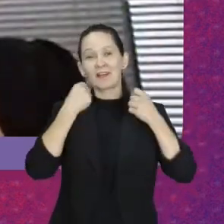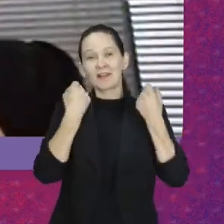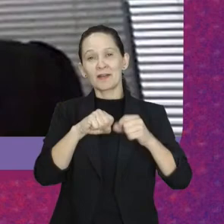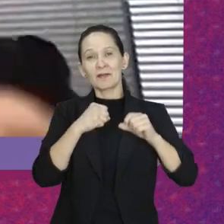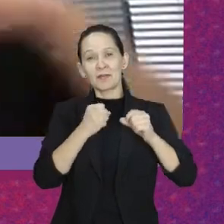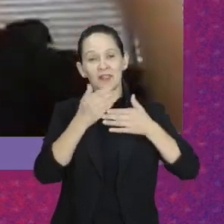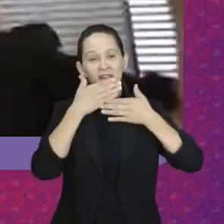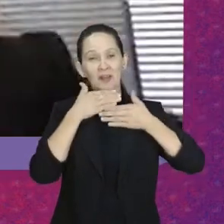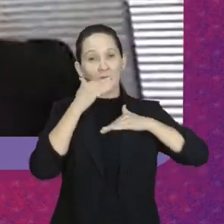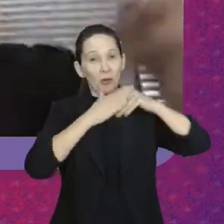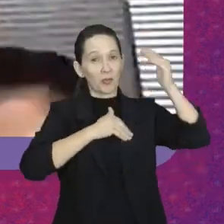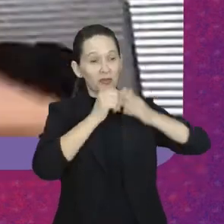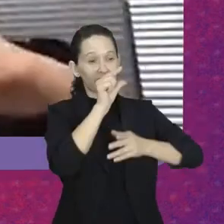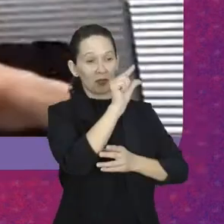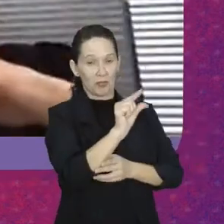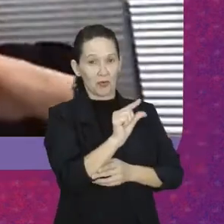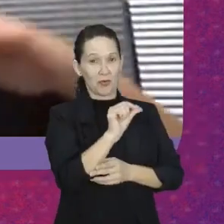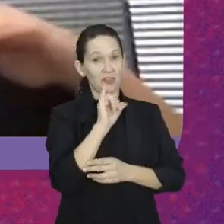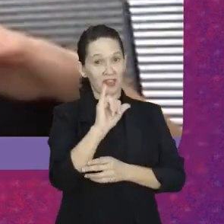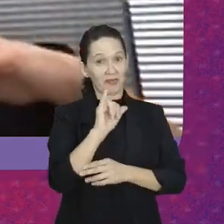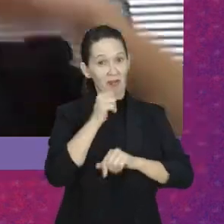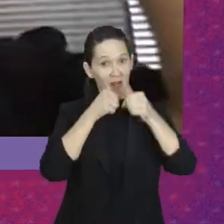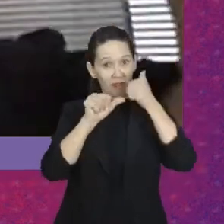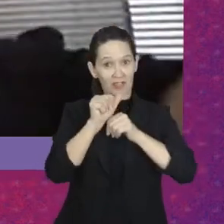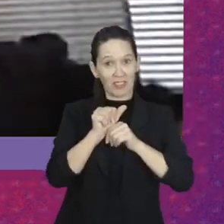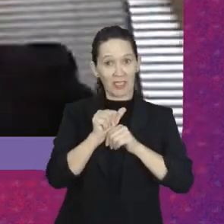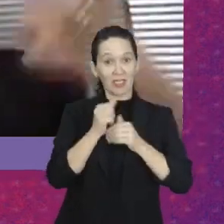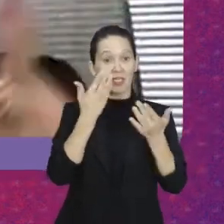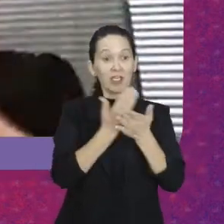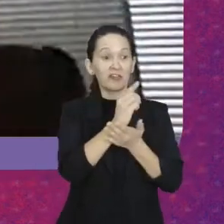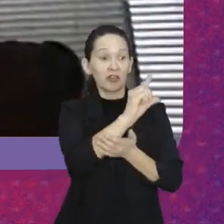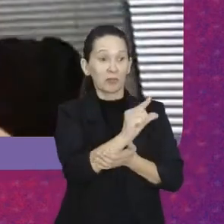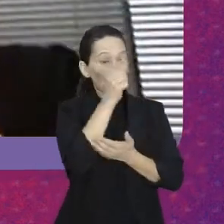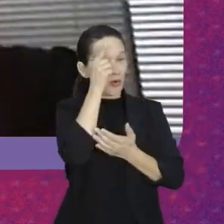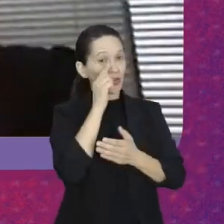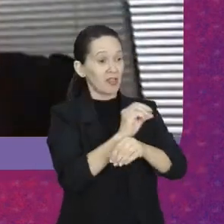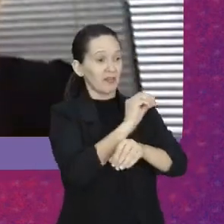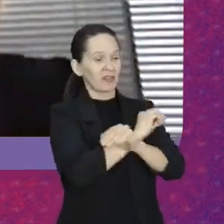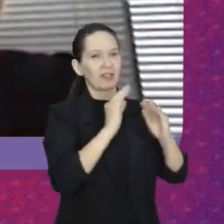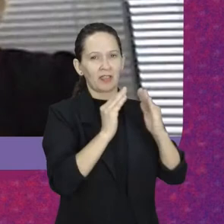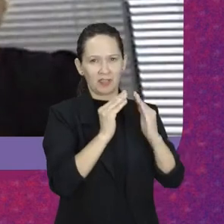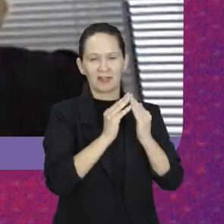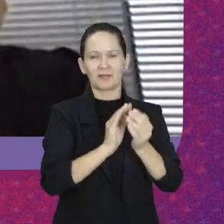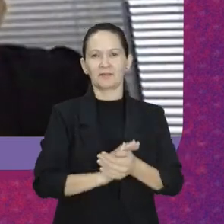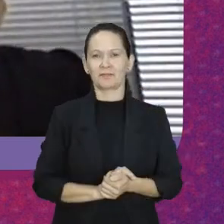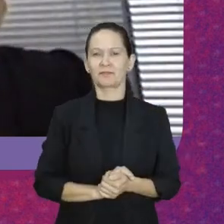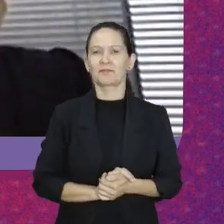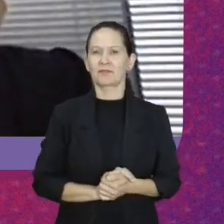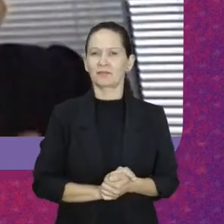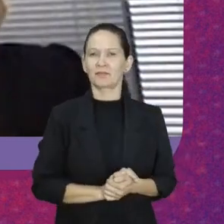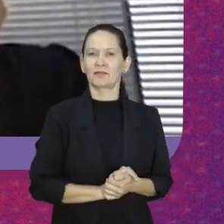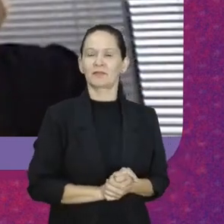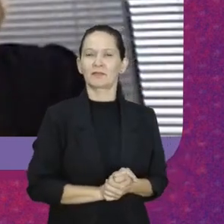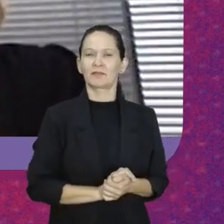menor qualificação do ponto de vista, né, social dominante, e que,